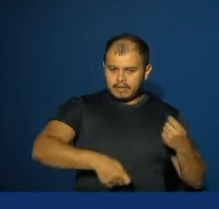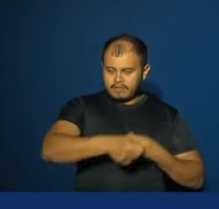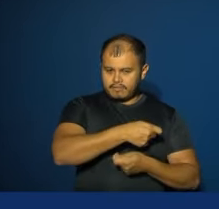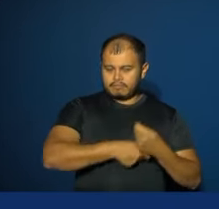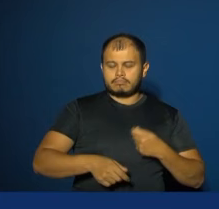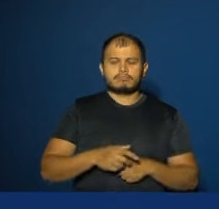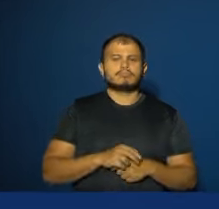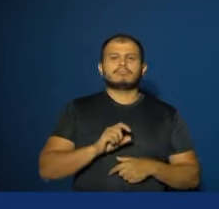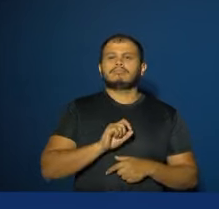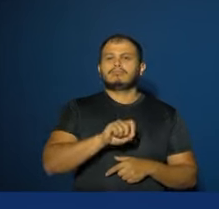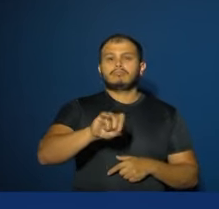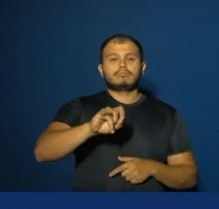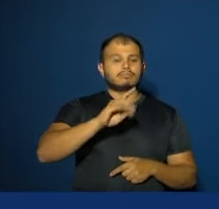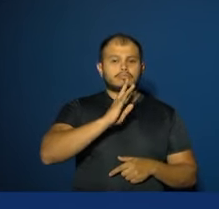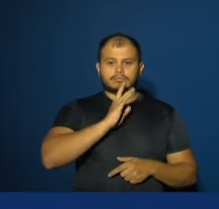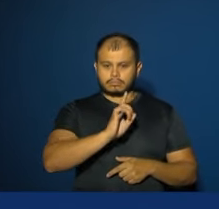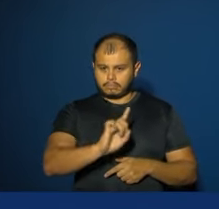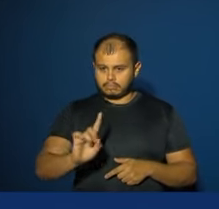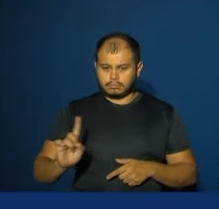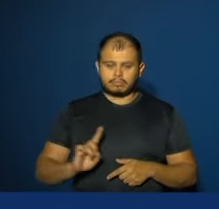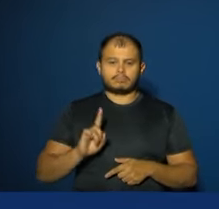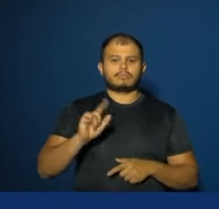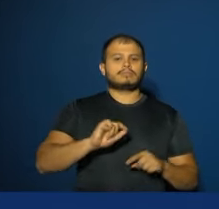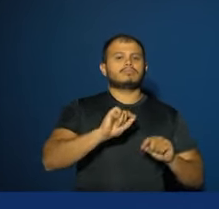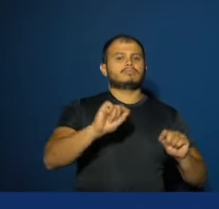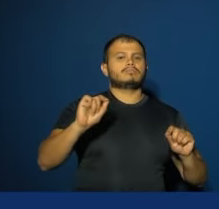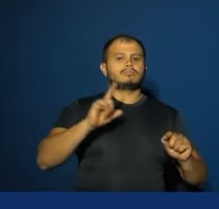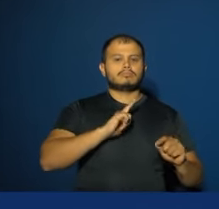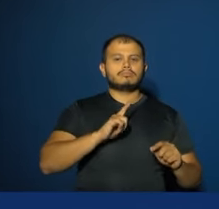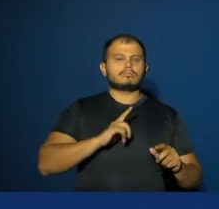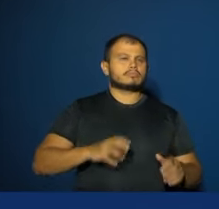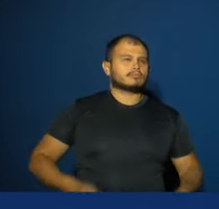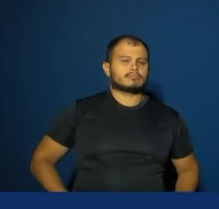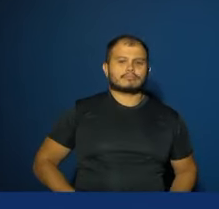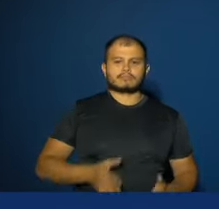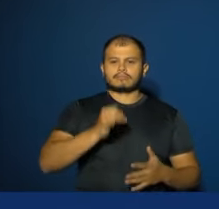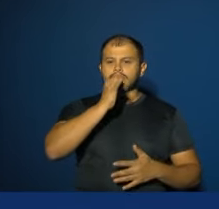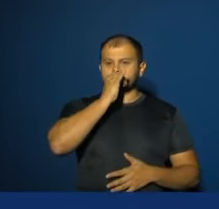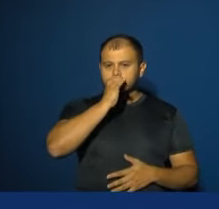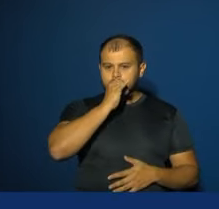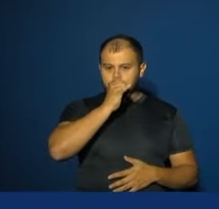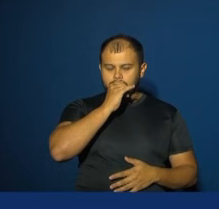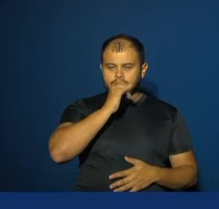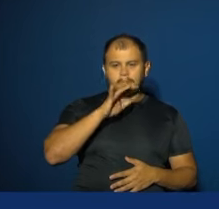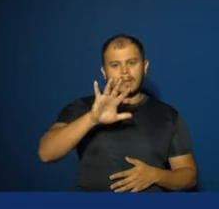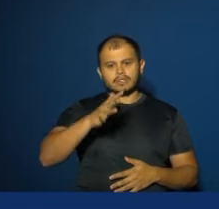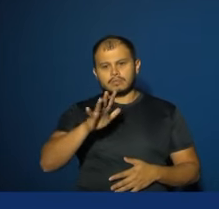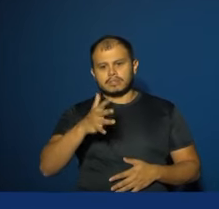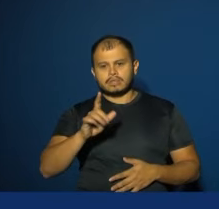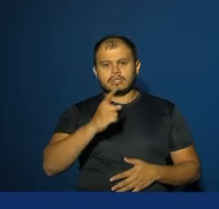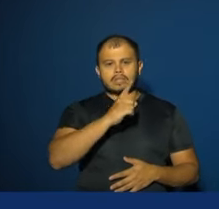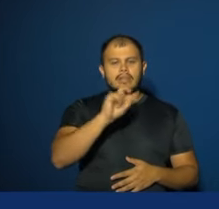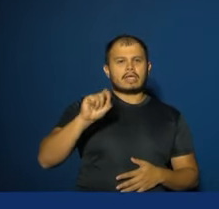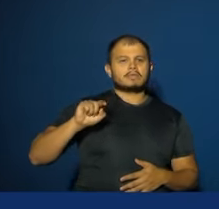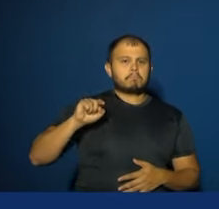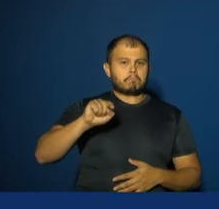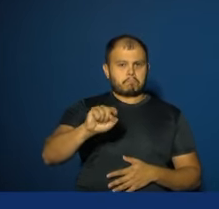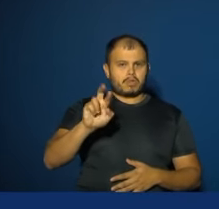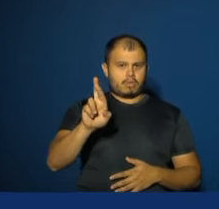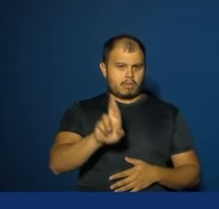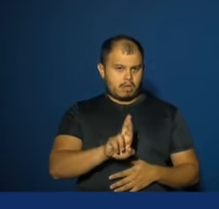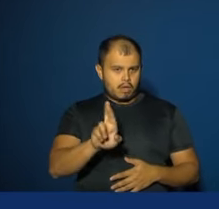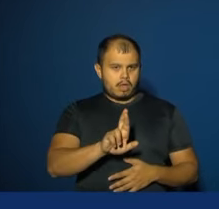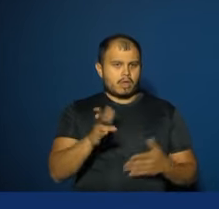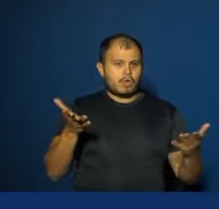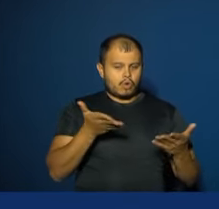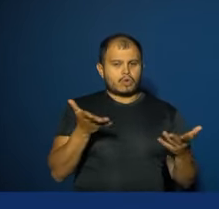elétrico, seriam aqueles consumidores que, em média, têm uma conta de energia elétrica em torno de R$10 mil. Isso